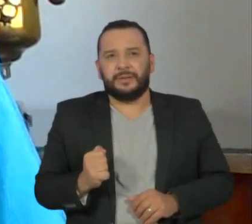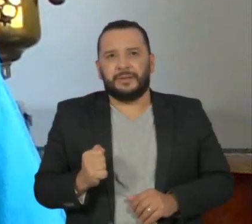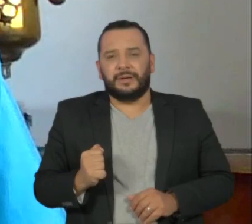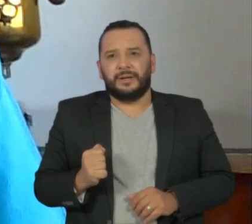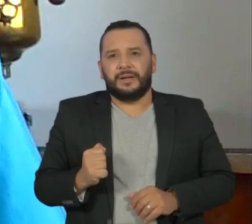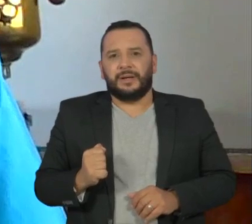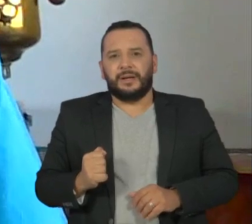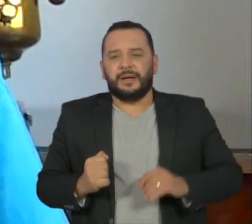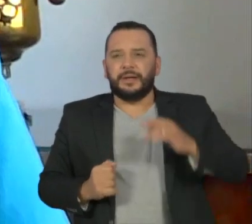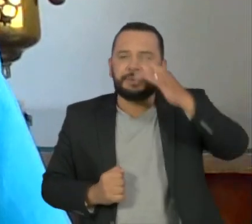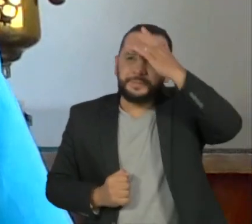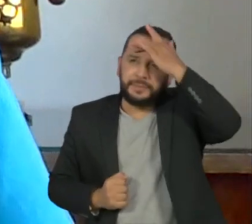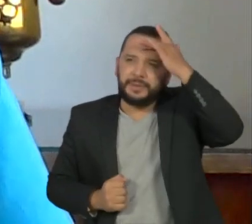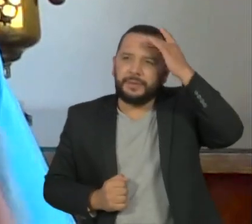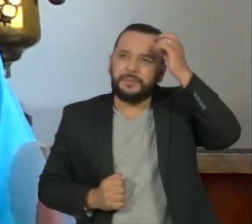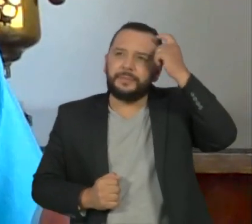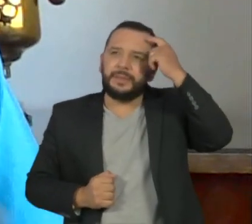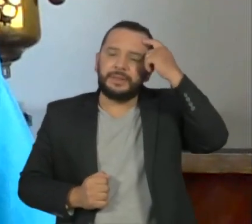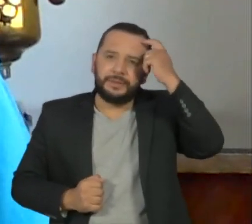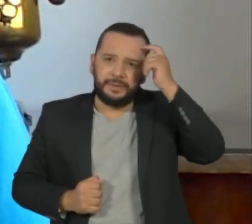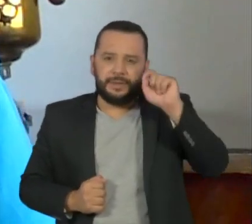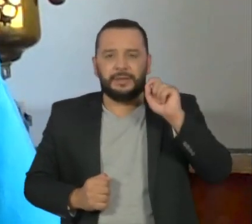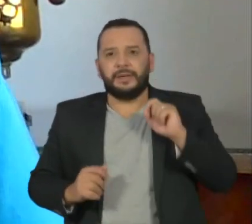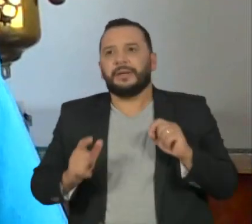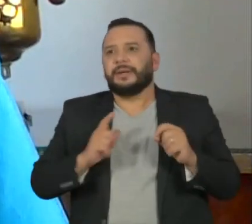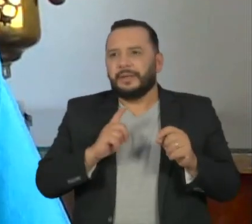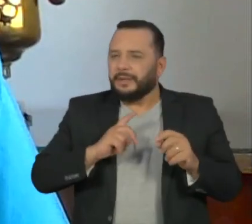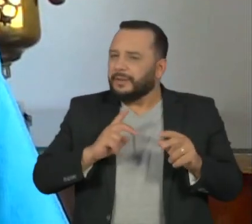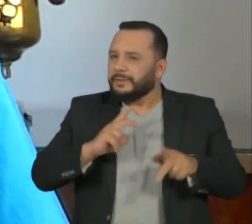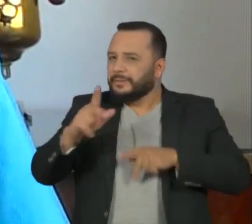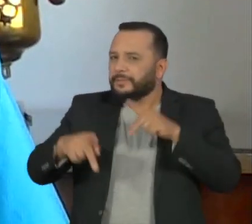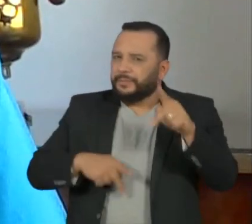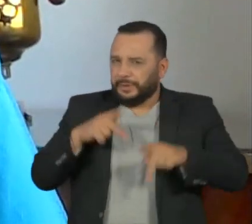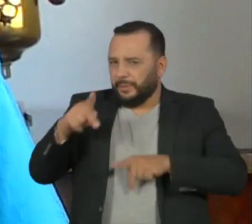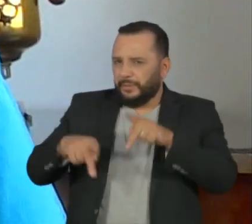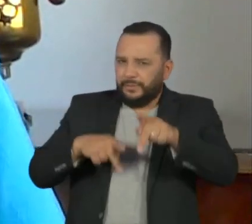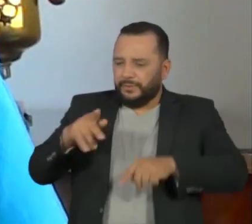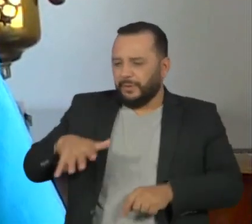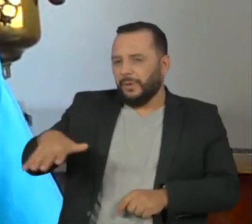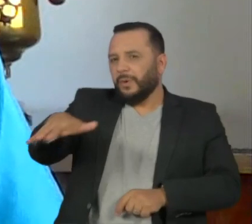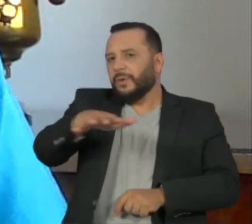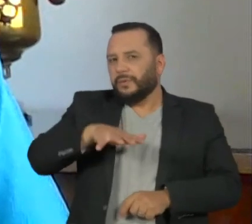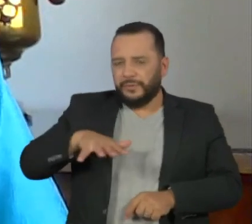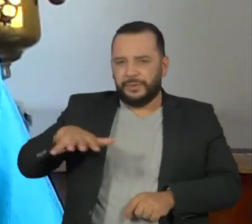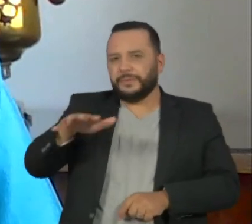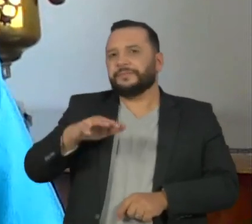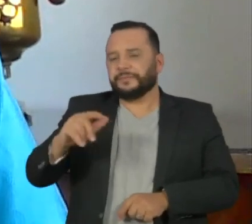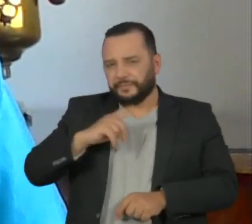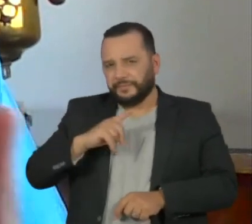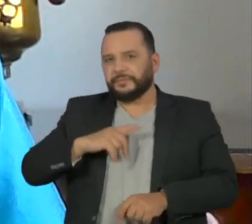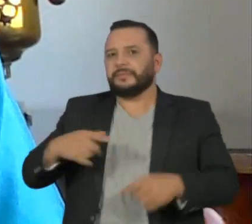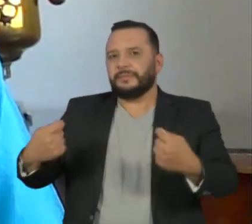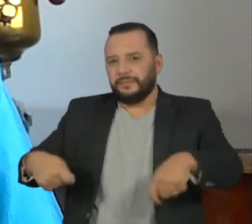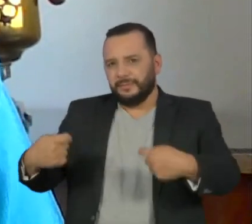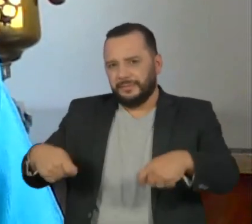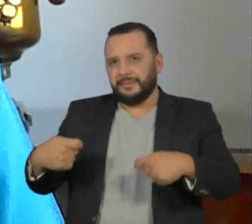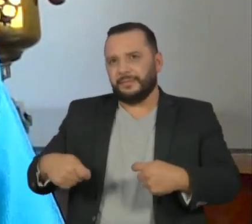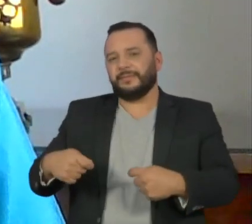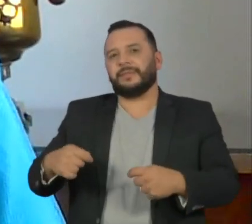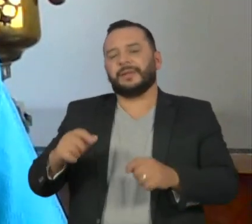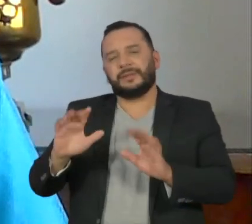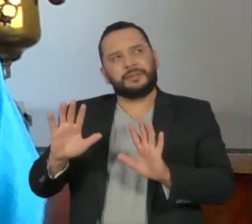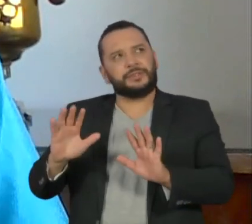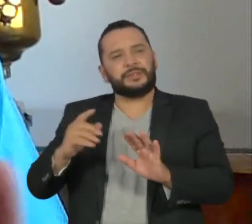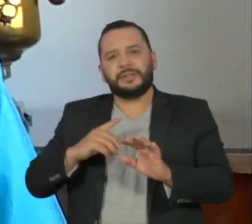você tem o seguinte, você tem um povo que se dá conta de que tem uma especificidade. Fala a mesma